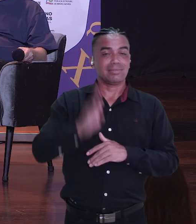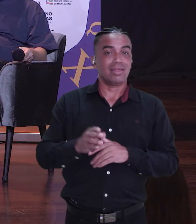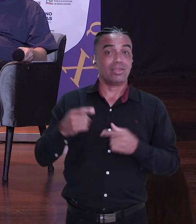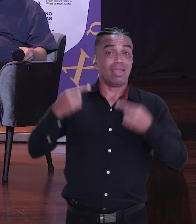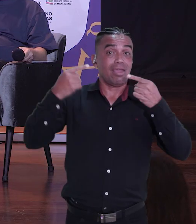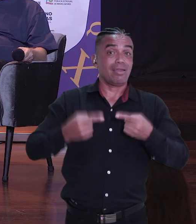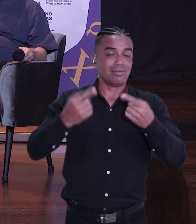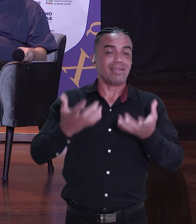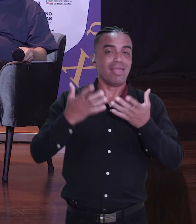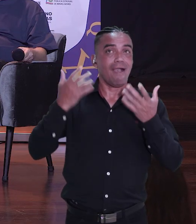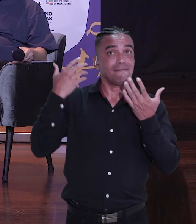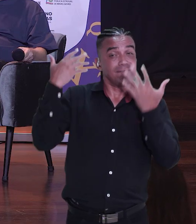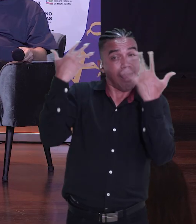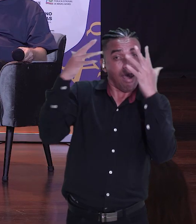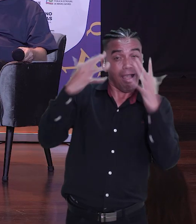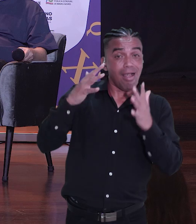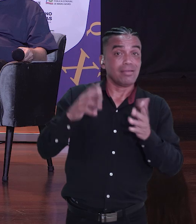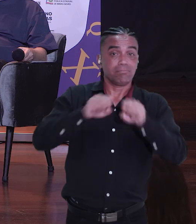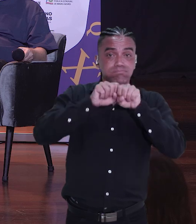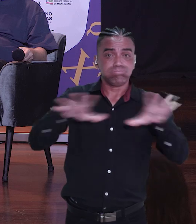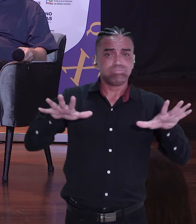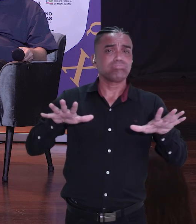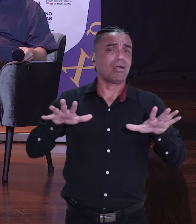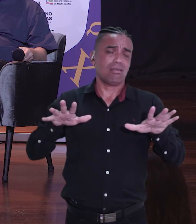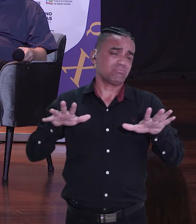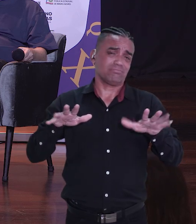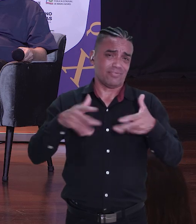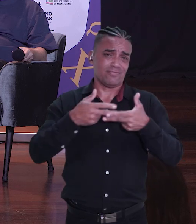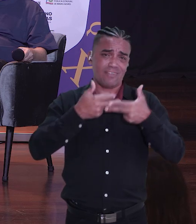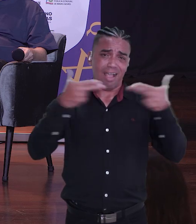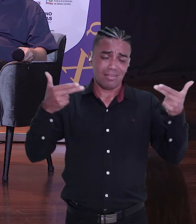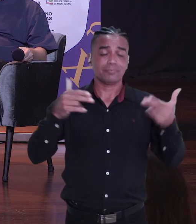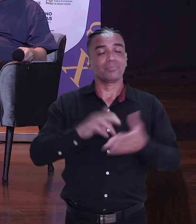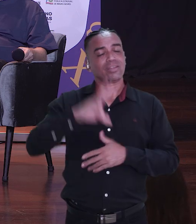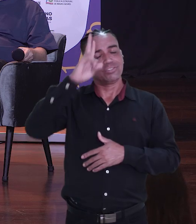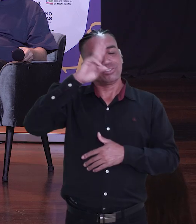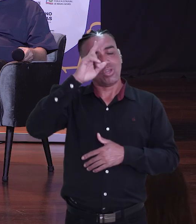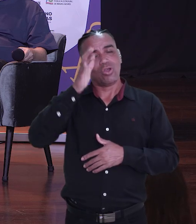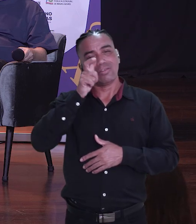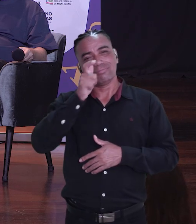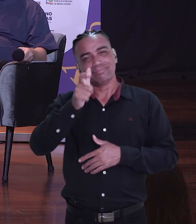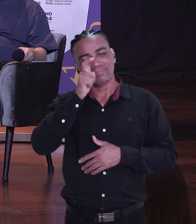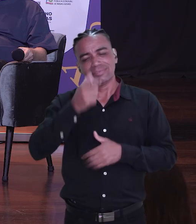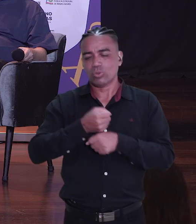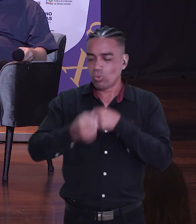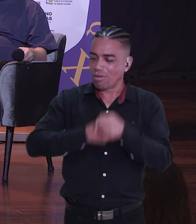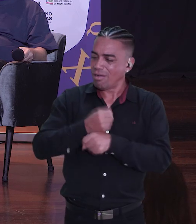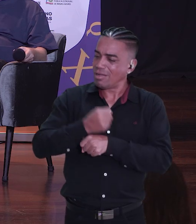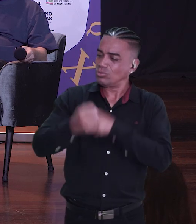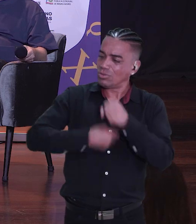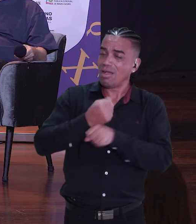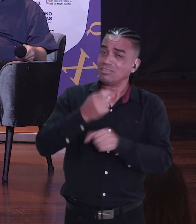eles, eram os quinta coluna, né? Que espalhavam esse tipo de coisa, né? Então, é uma história impressionante, né? Eu